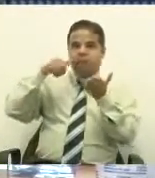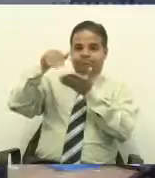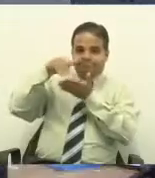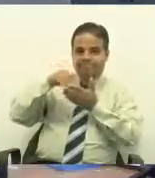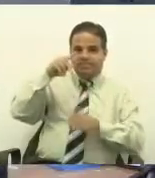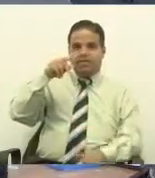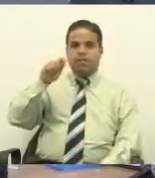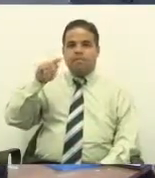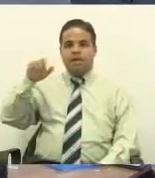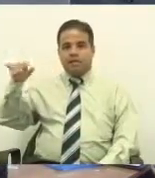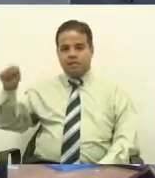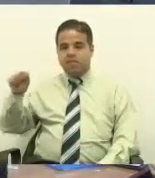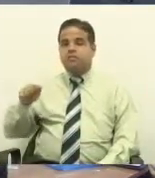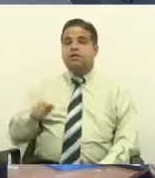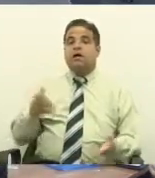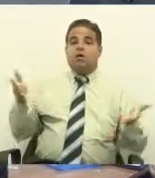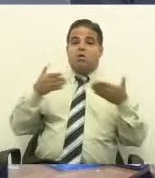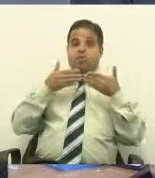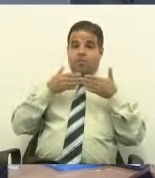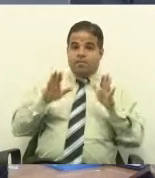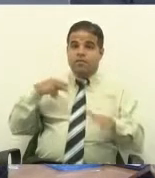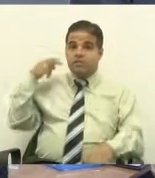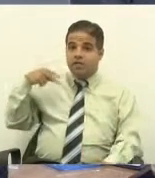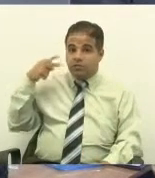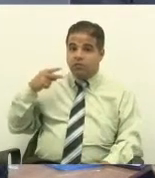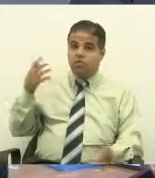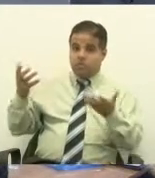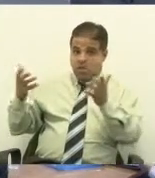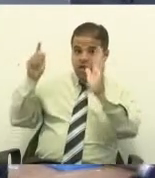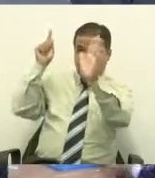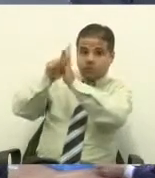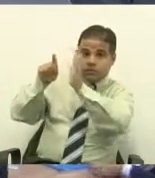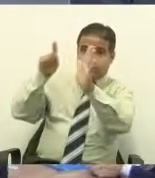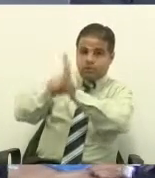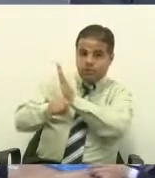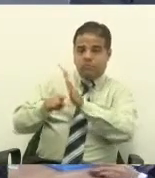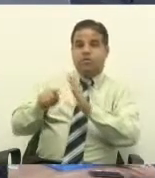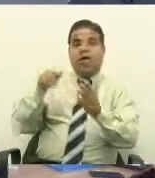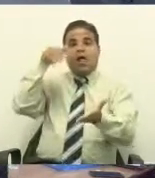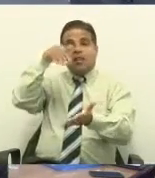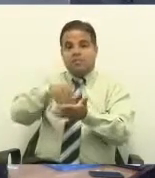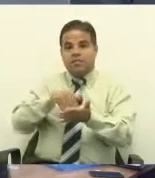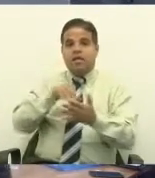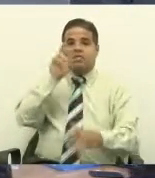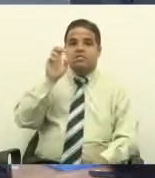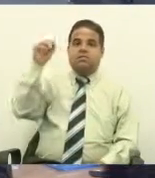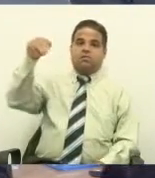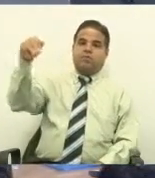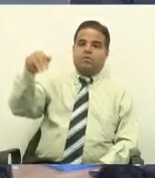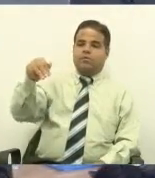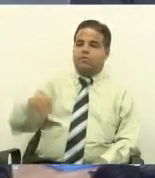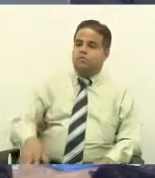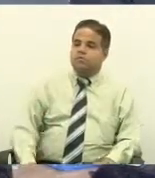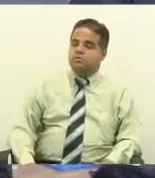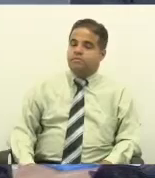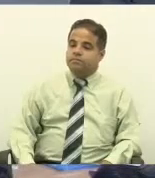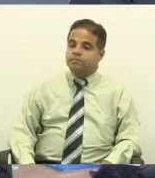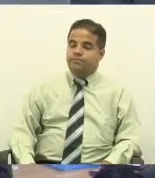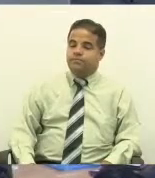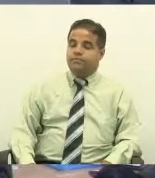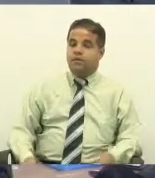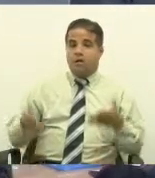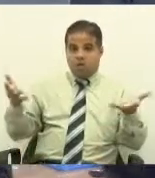Patrícia. Abriremos agora para os vereadores que irão fazer questionamentos por até 5 minutos. Tem